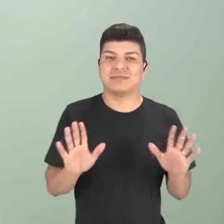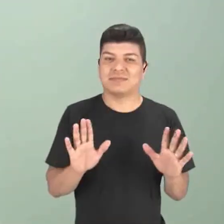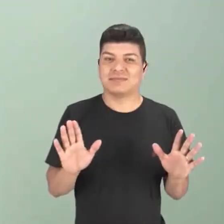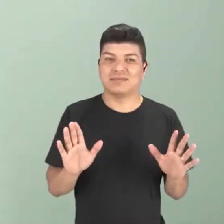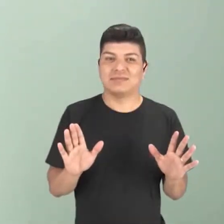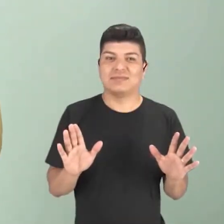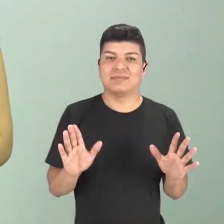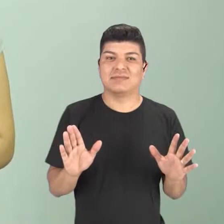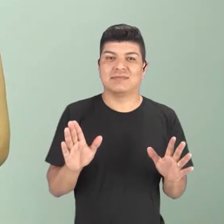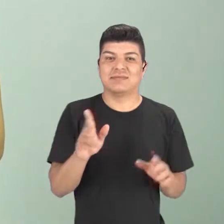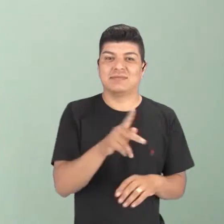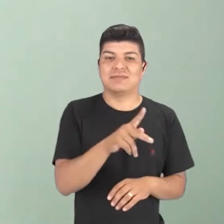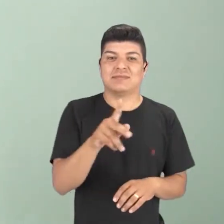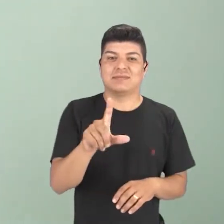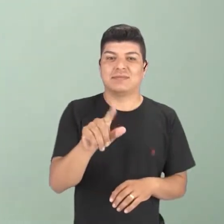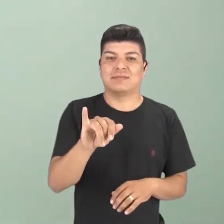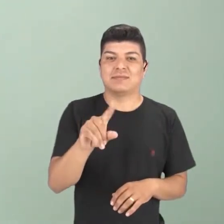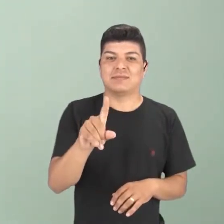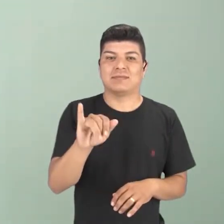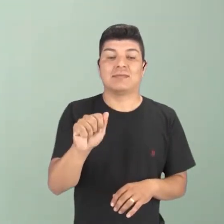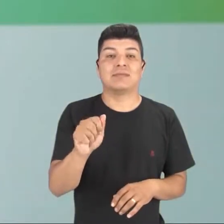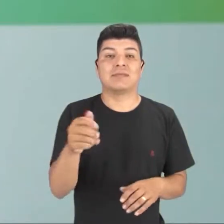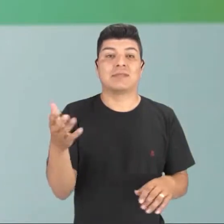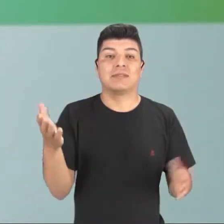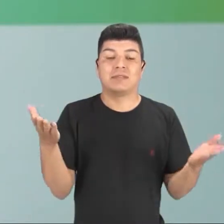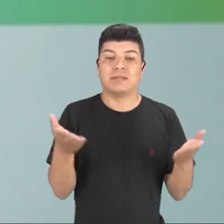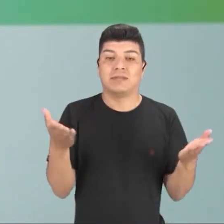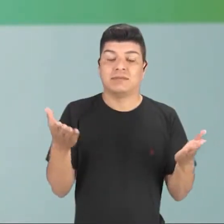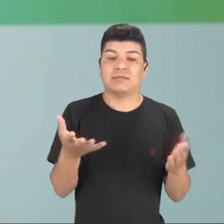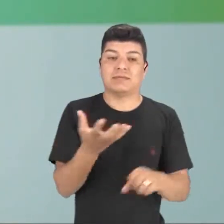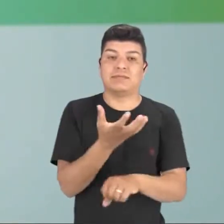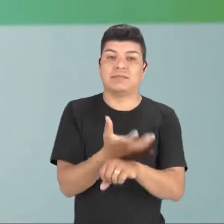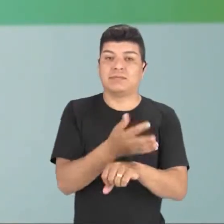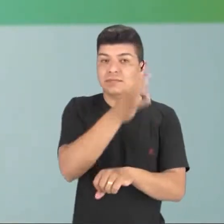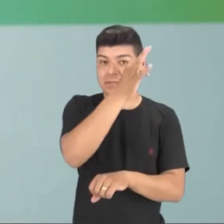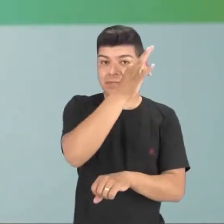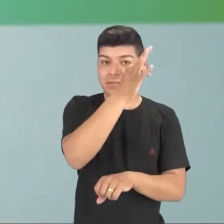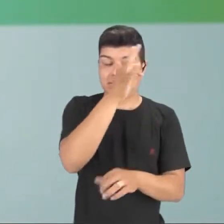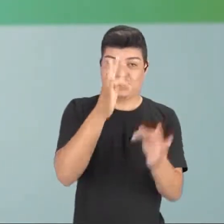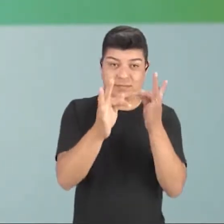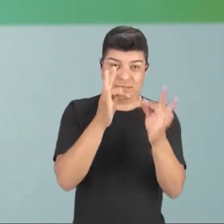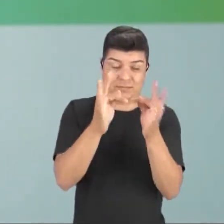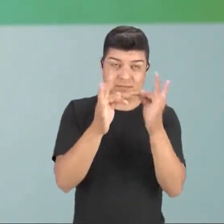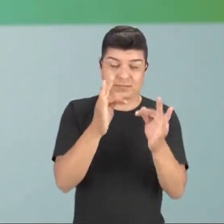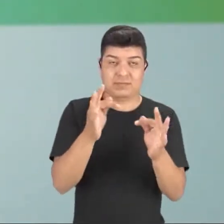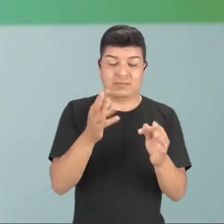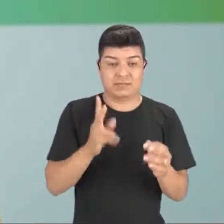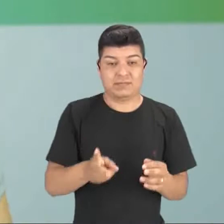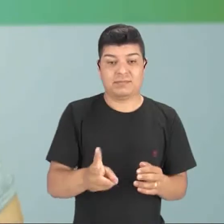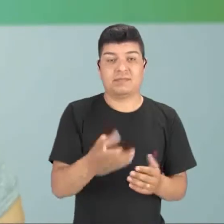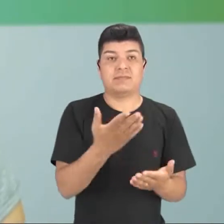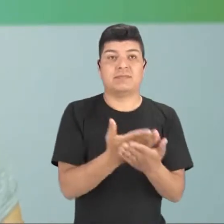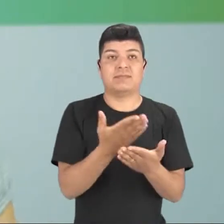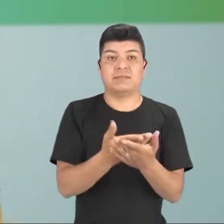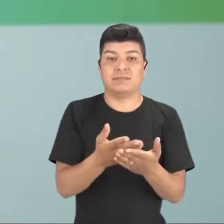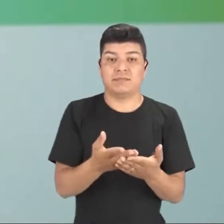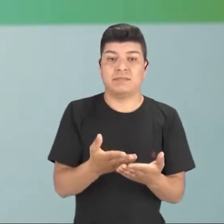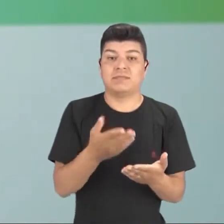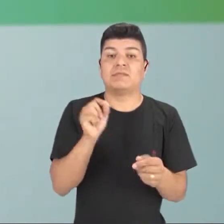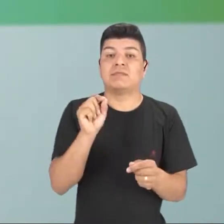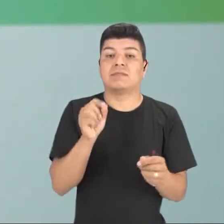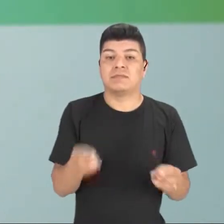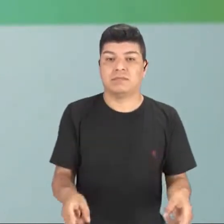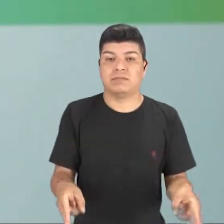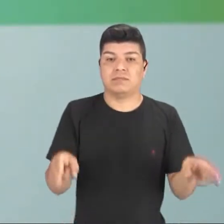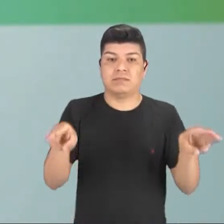Olá, professora Lídia, e hoje na disciplina de Física nós vamos ainda continuar com o estudo dos campos magnéticos, porém agora